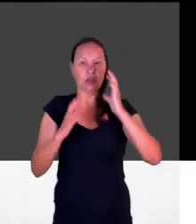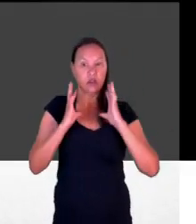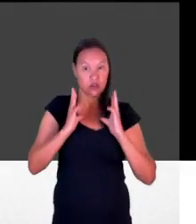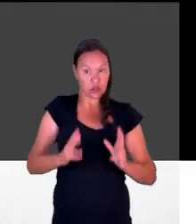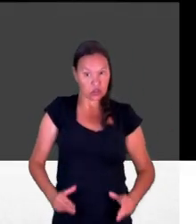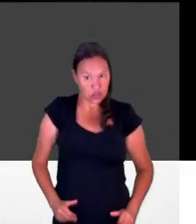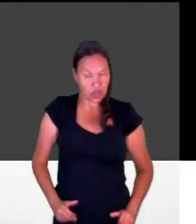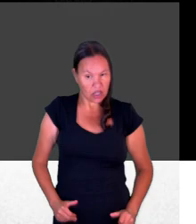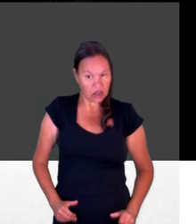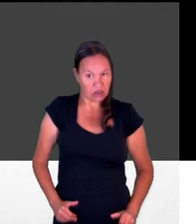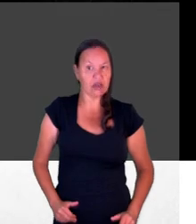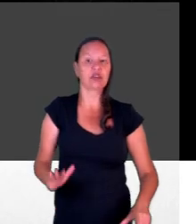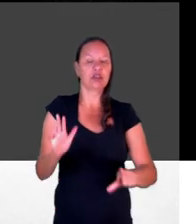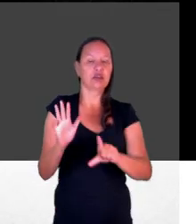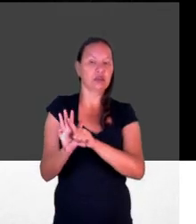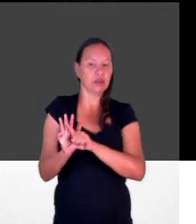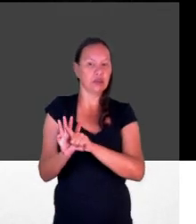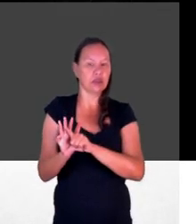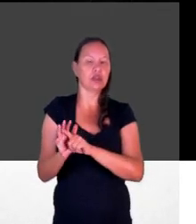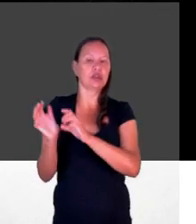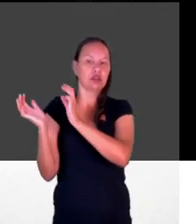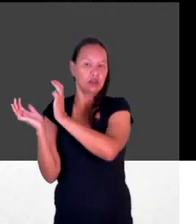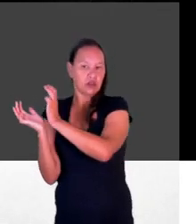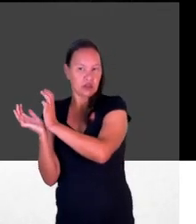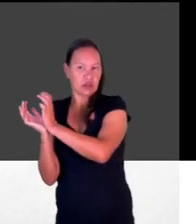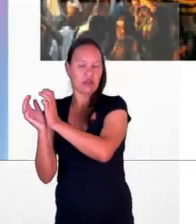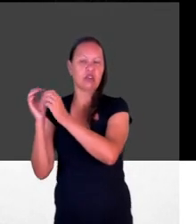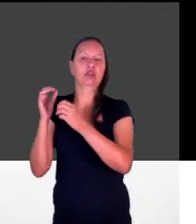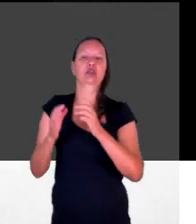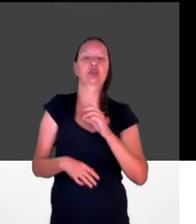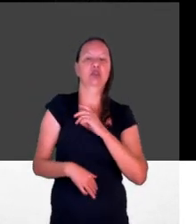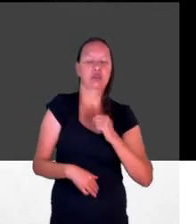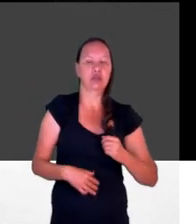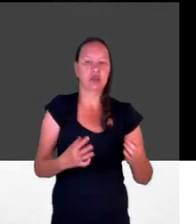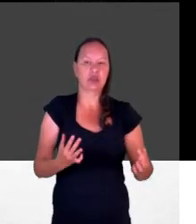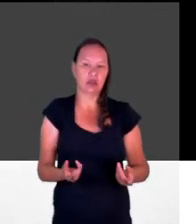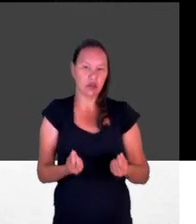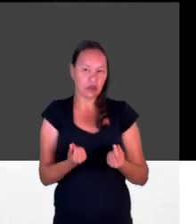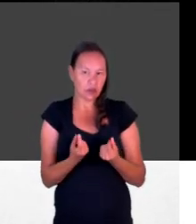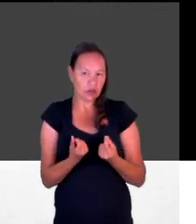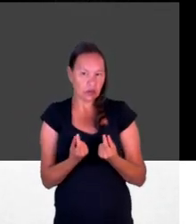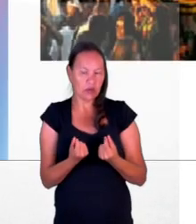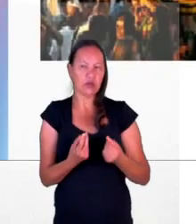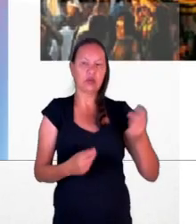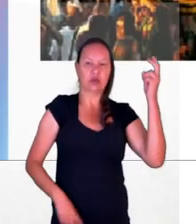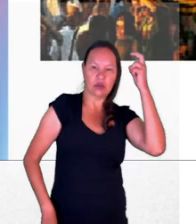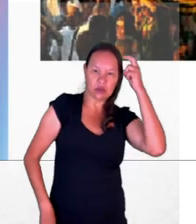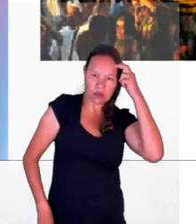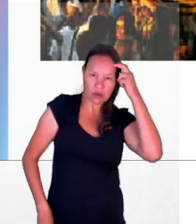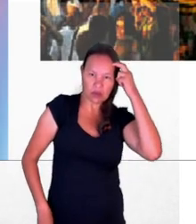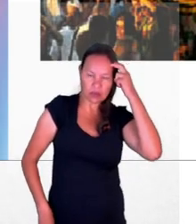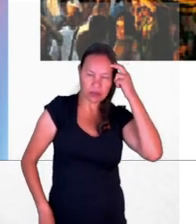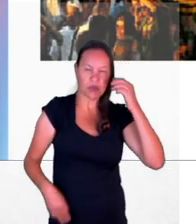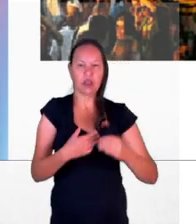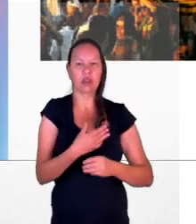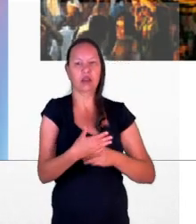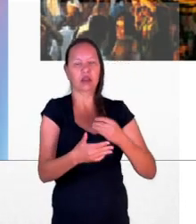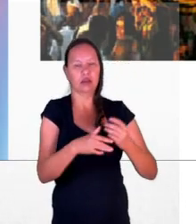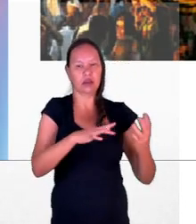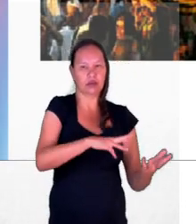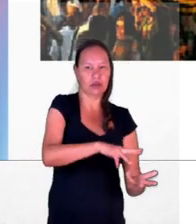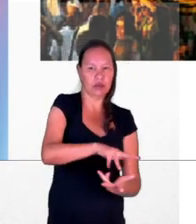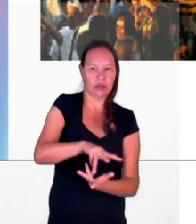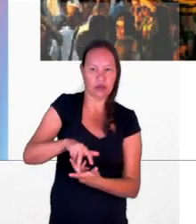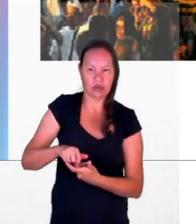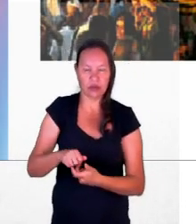contém tanto direitos civis e políticos como direitos econômicos sociais e culturais ocorre que o mundo vivia a época